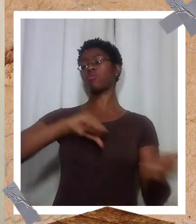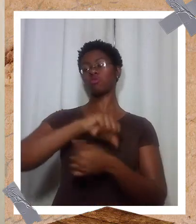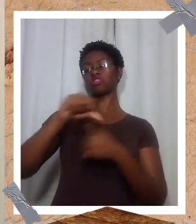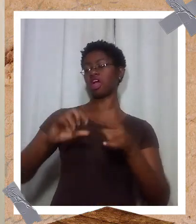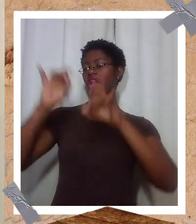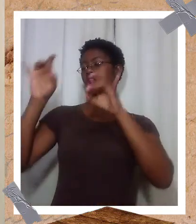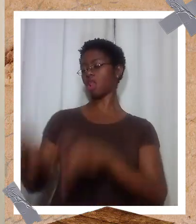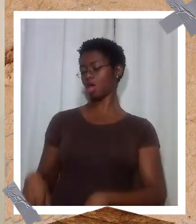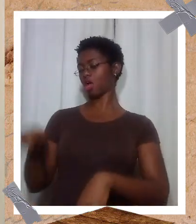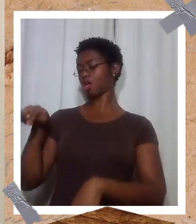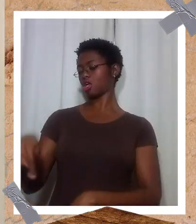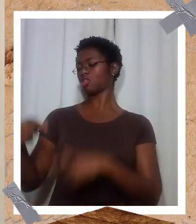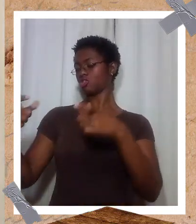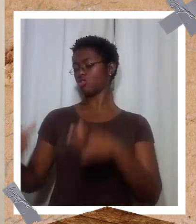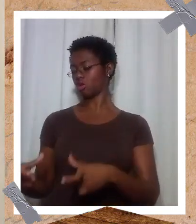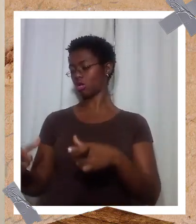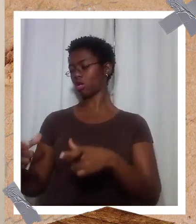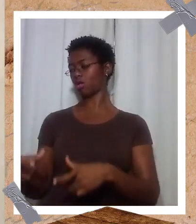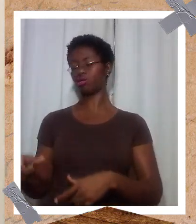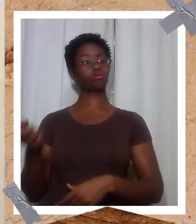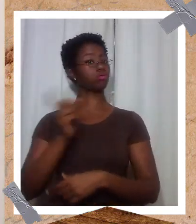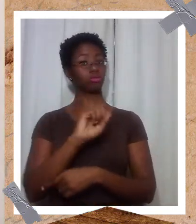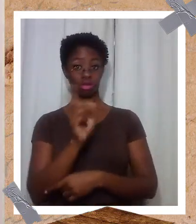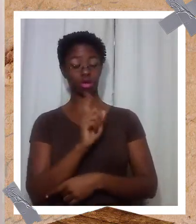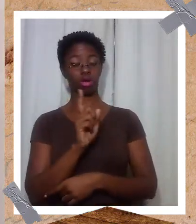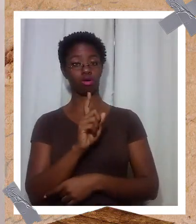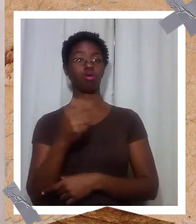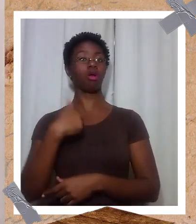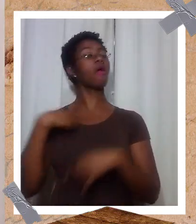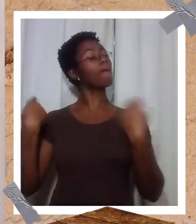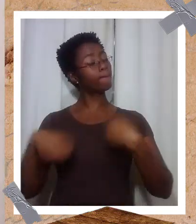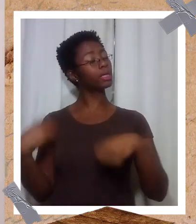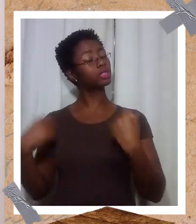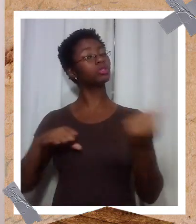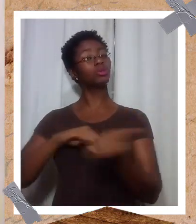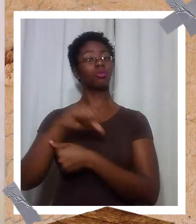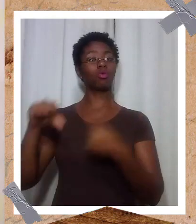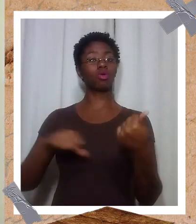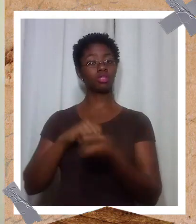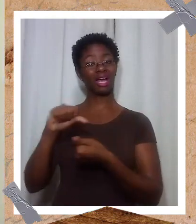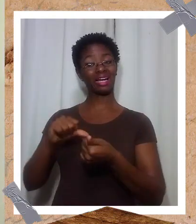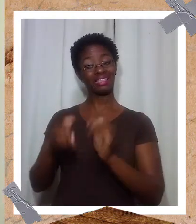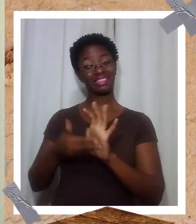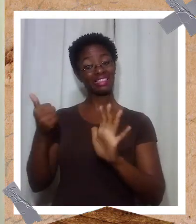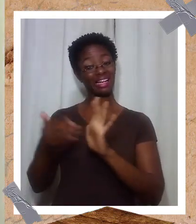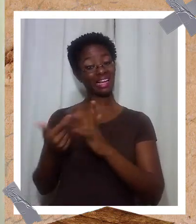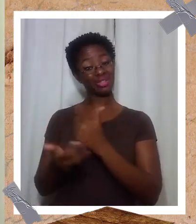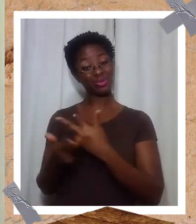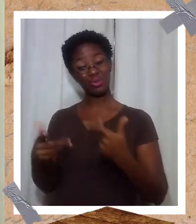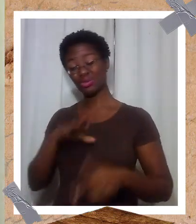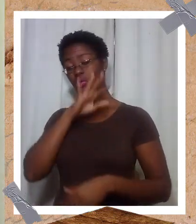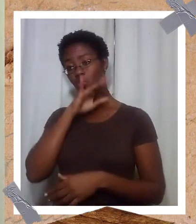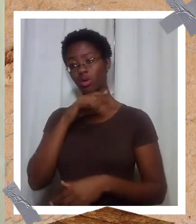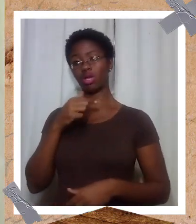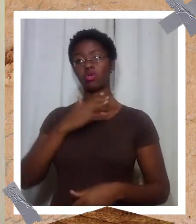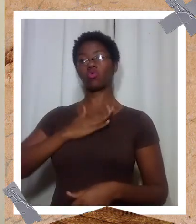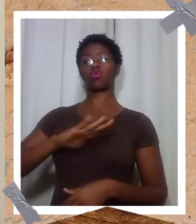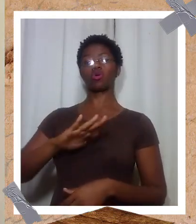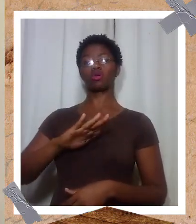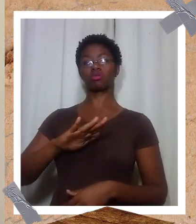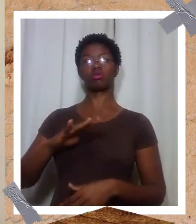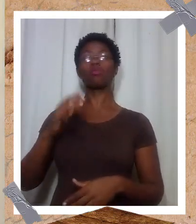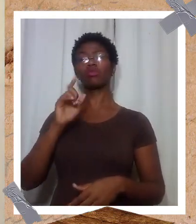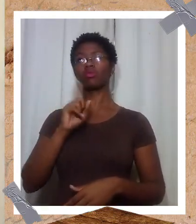daqui. Sempre foi aquela coisa, eu tenho que melhorar aqui. E melhorar as coisas que eu não gosto, que não são boas. Que não é que eu não gosto,